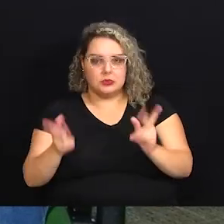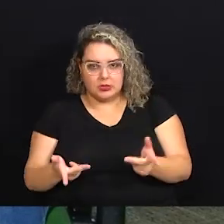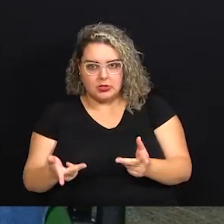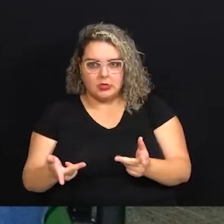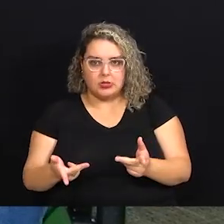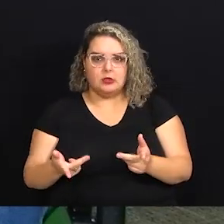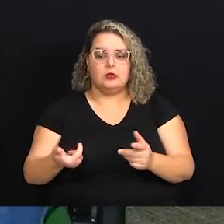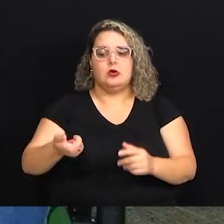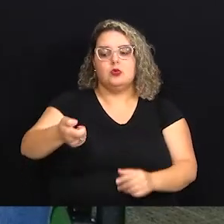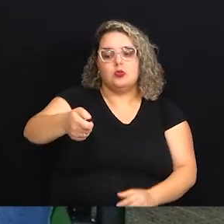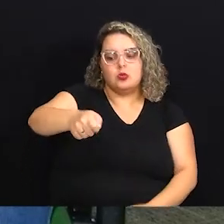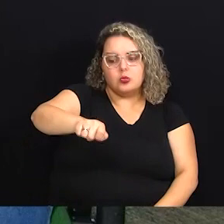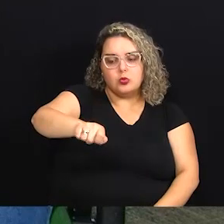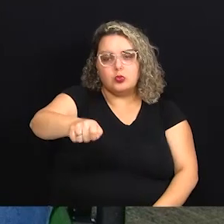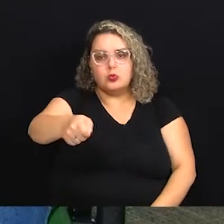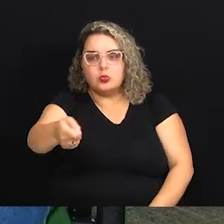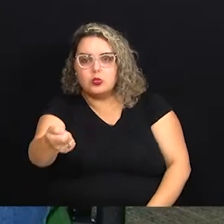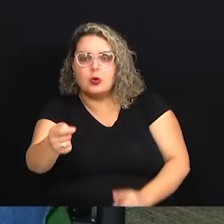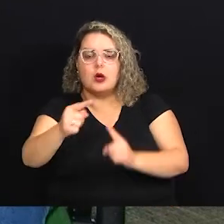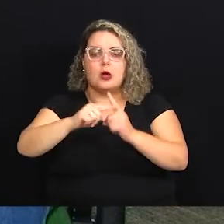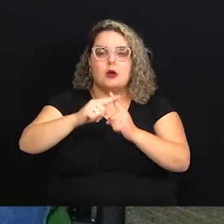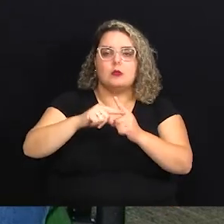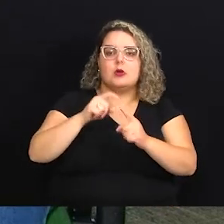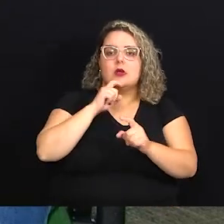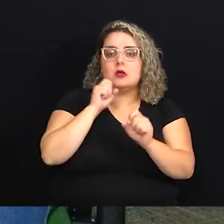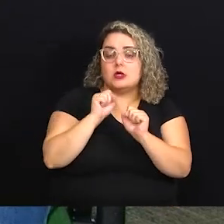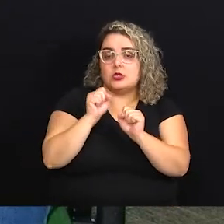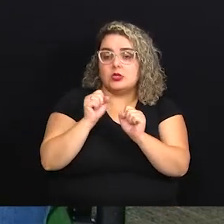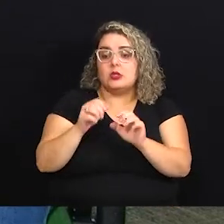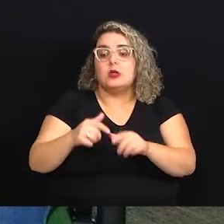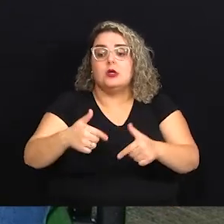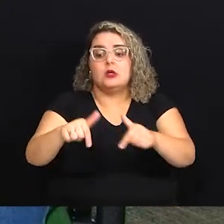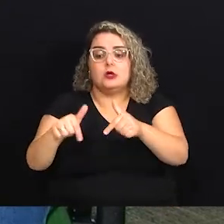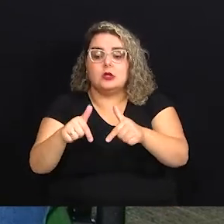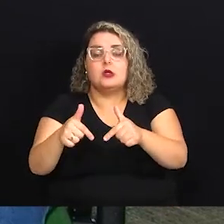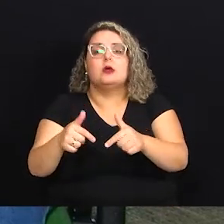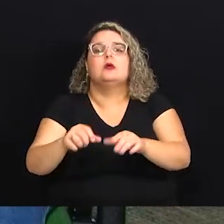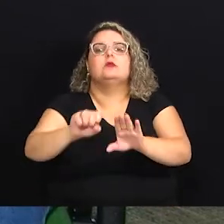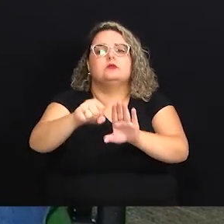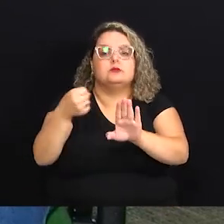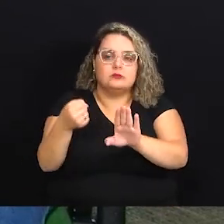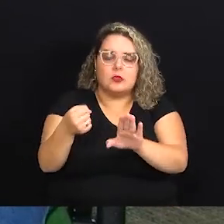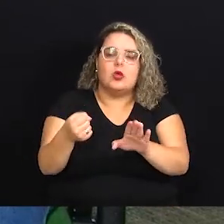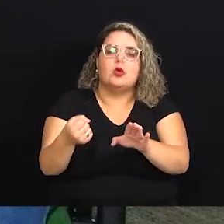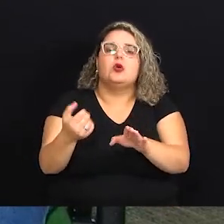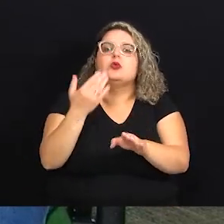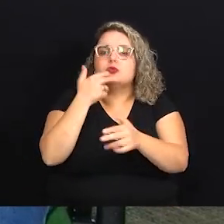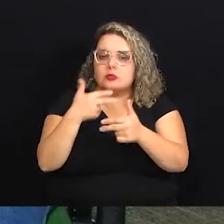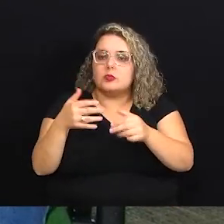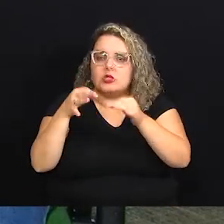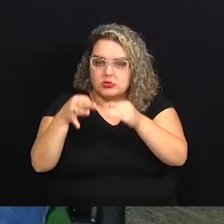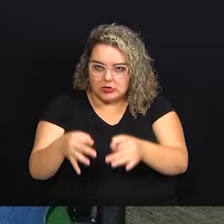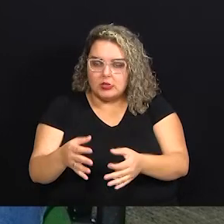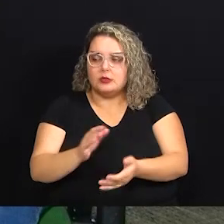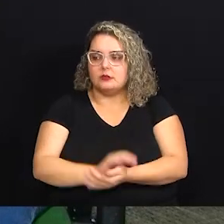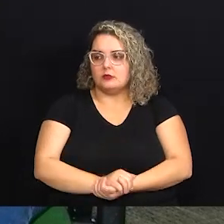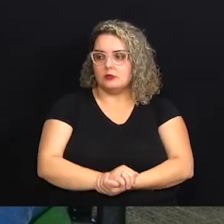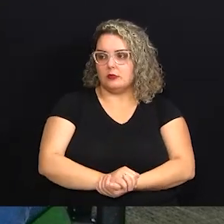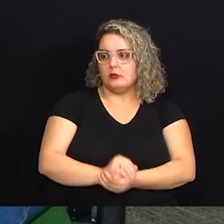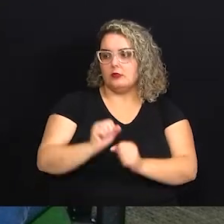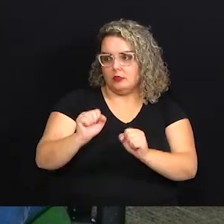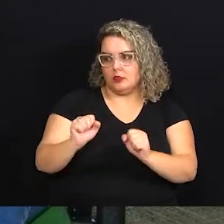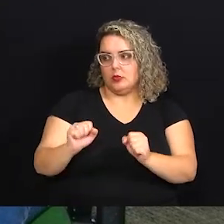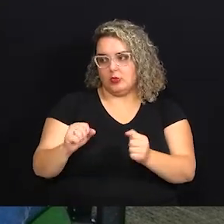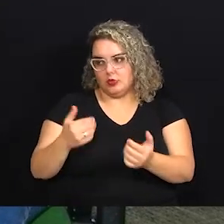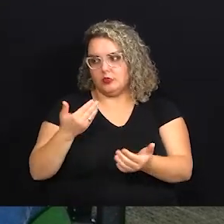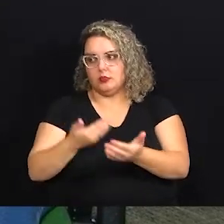o oposto. Você tem que regular para que a geladeira consiga trabalhar e manter os seus alimentos acondicionados de maneira correta.